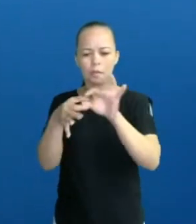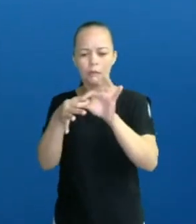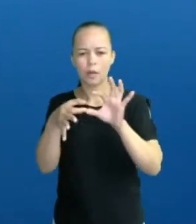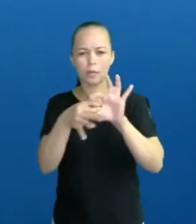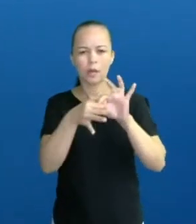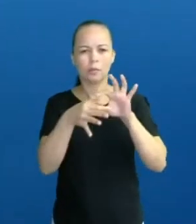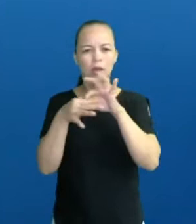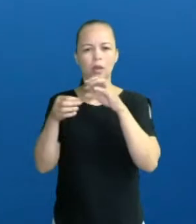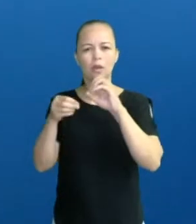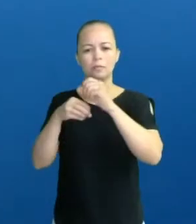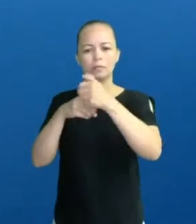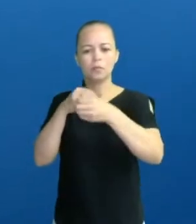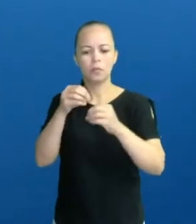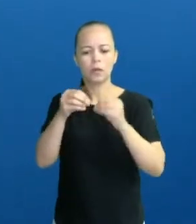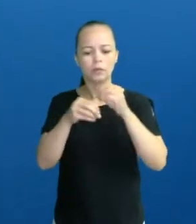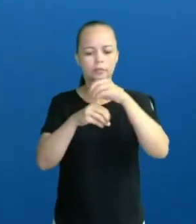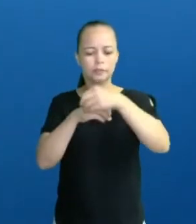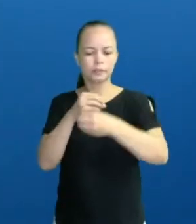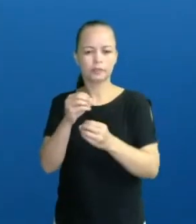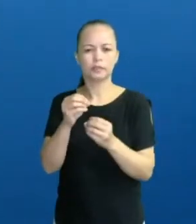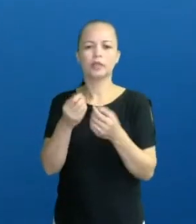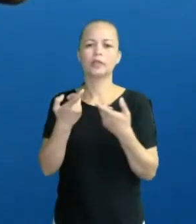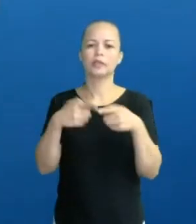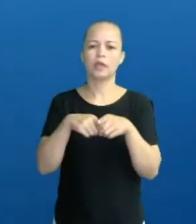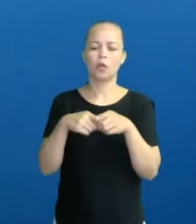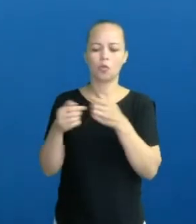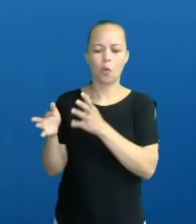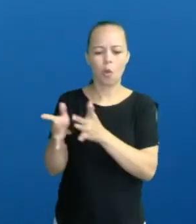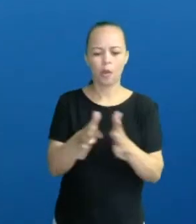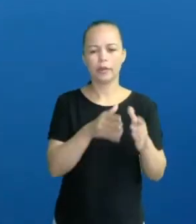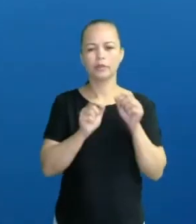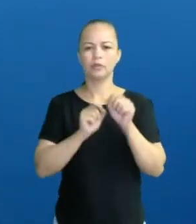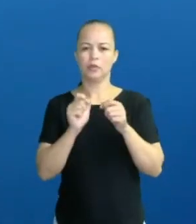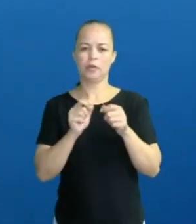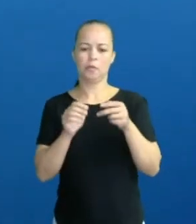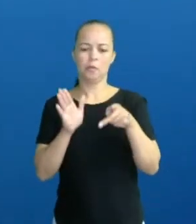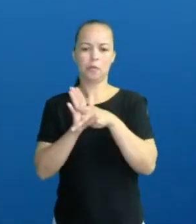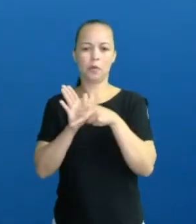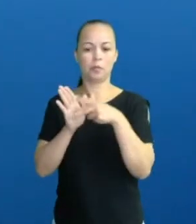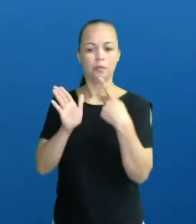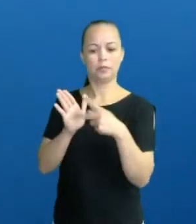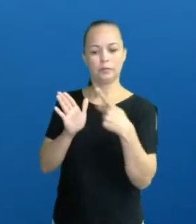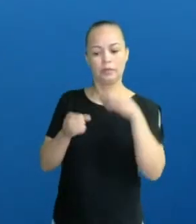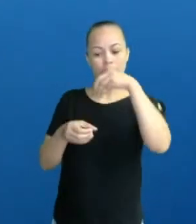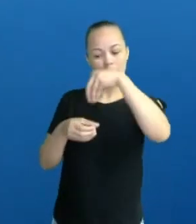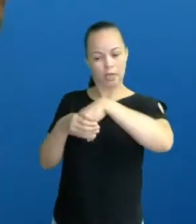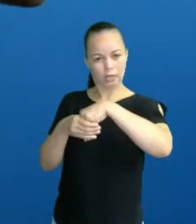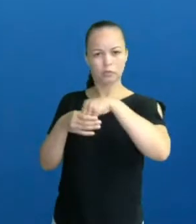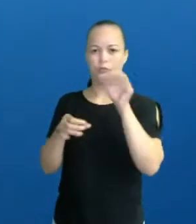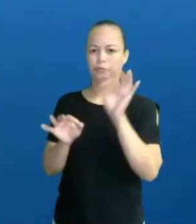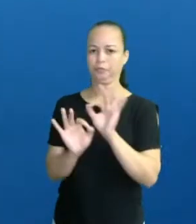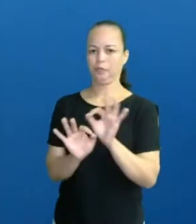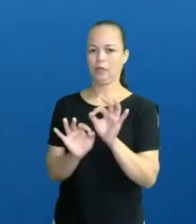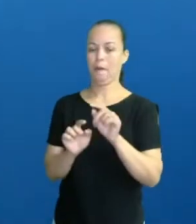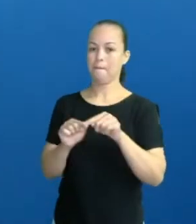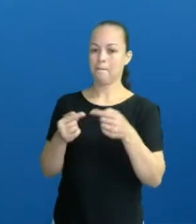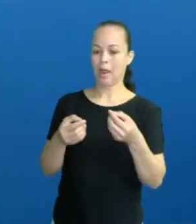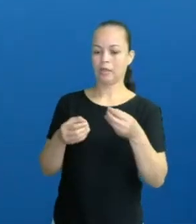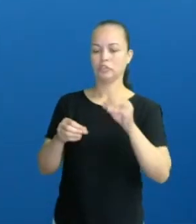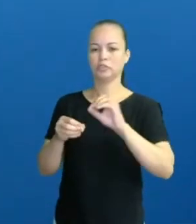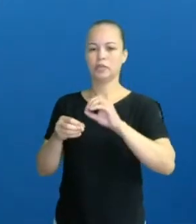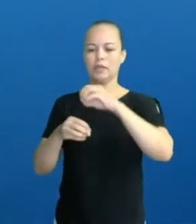de interação. São ligações que estão ocorrendo, não propriamente dita dentro dessa molécula, mas